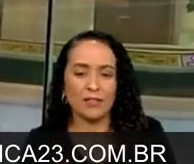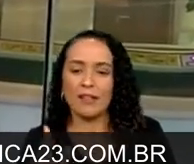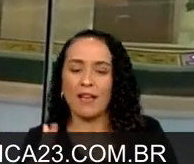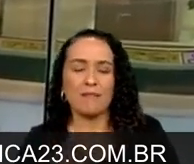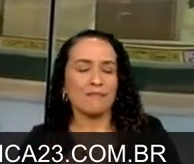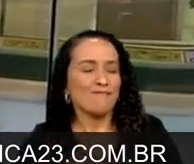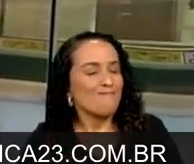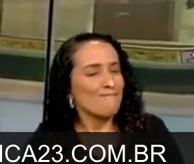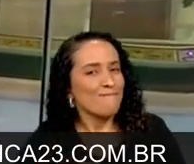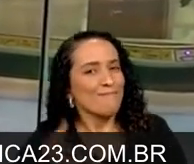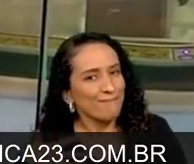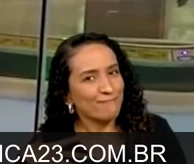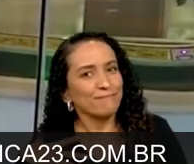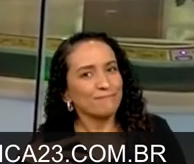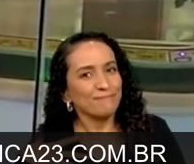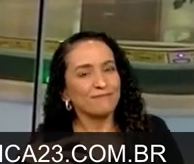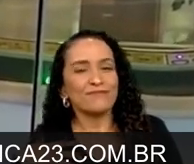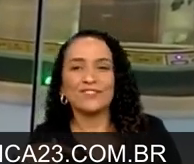é meu orgulho, né?